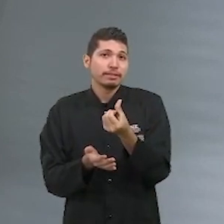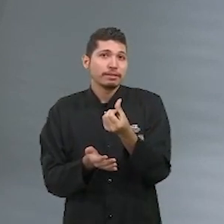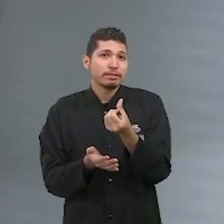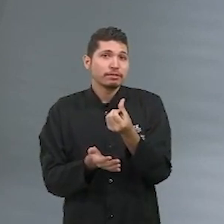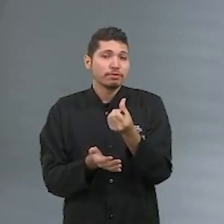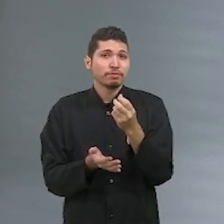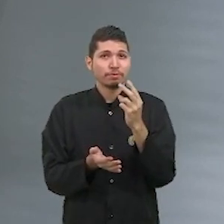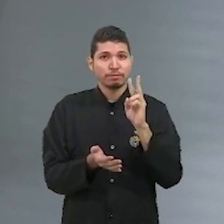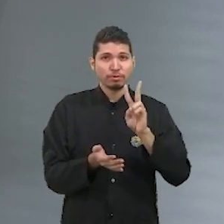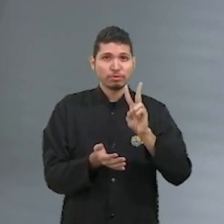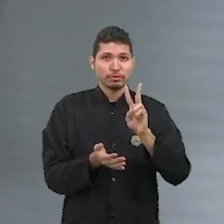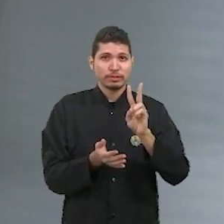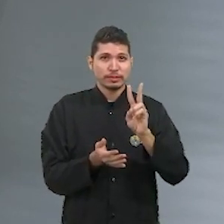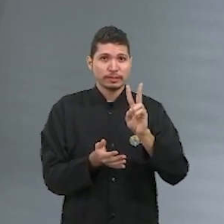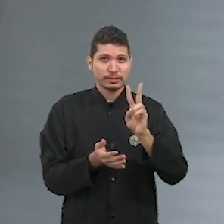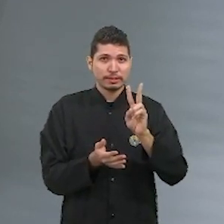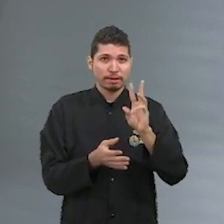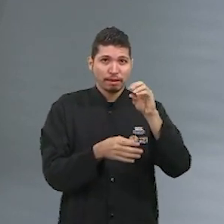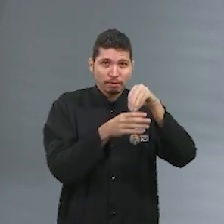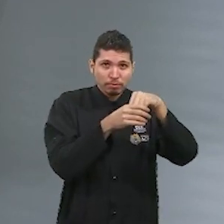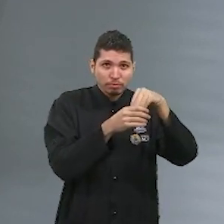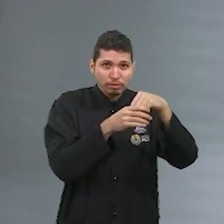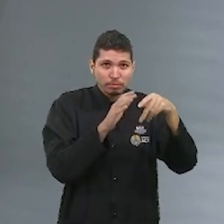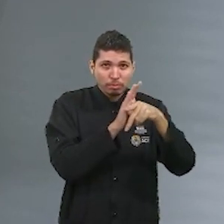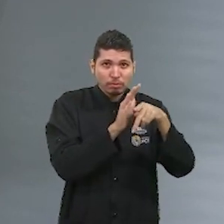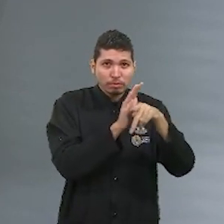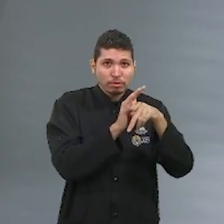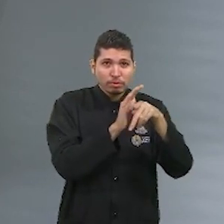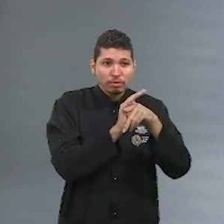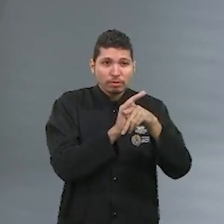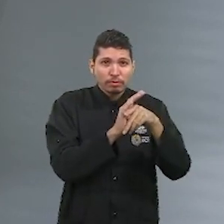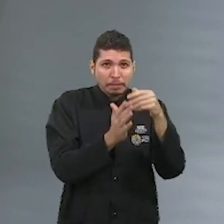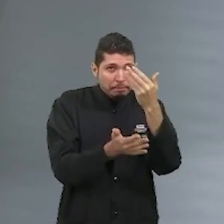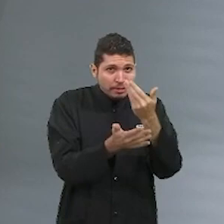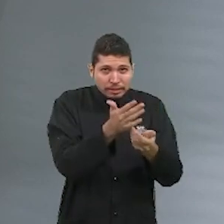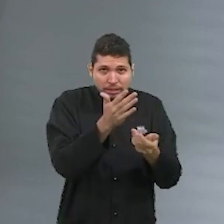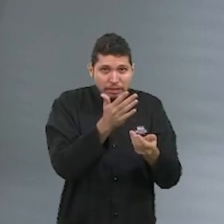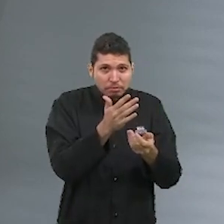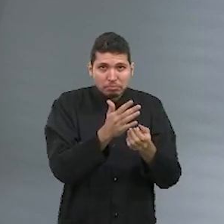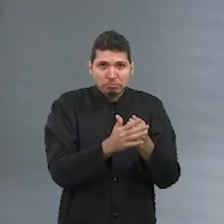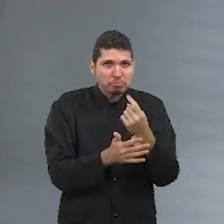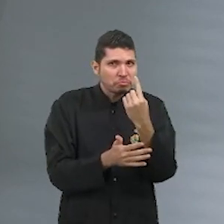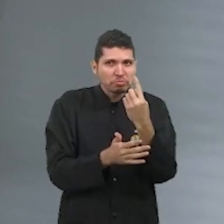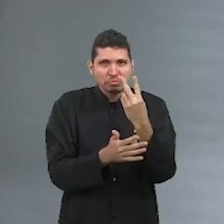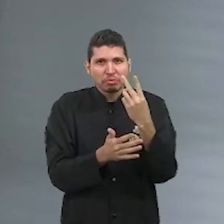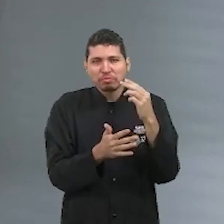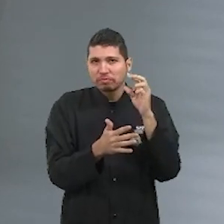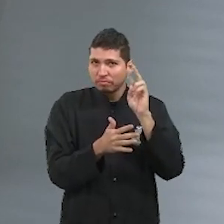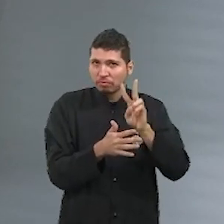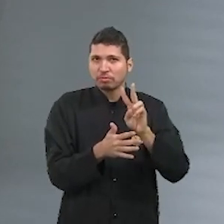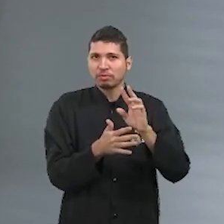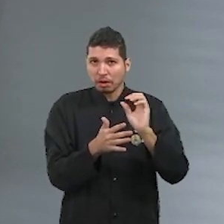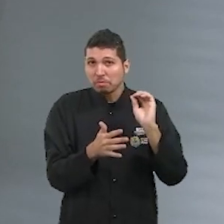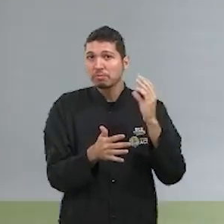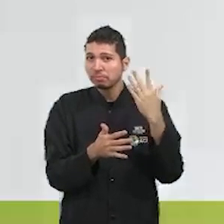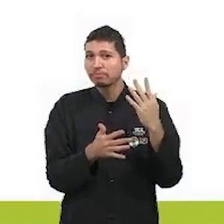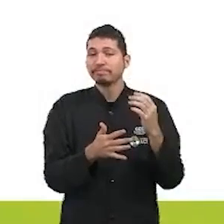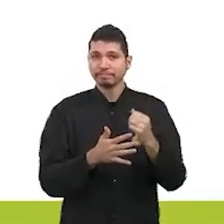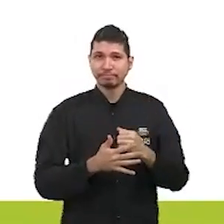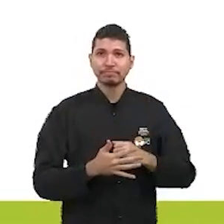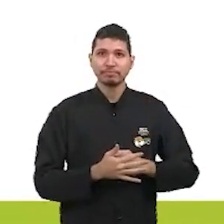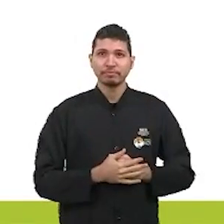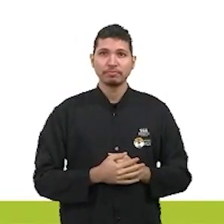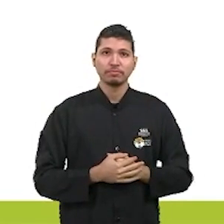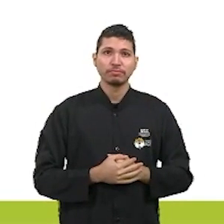dissipada, né? E o que restar vai para o circuito, tudo bem? E aí nós temos a expressão